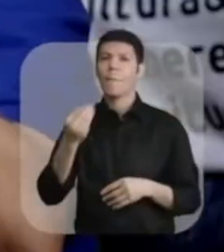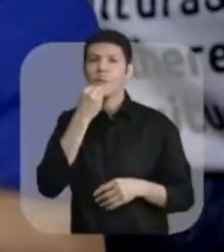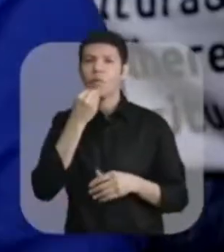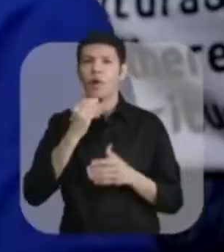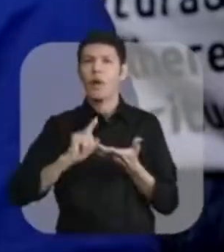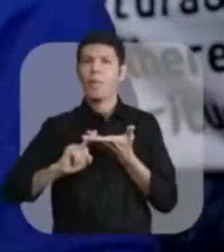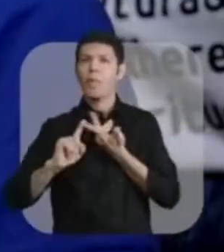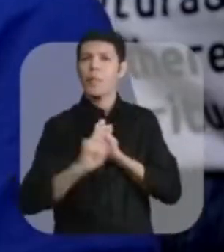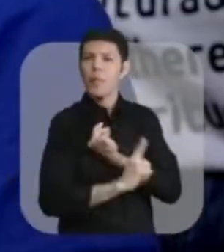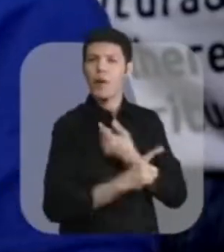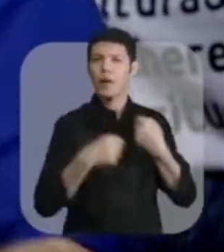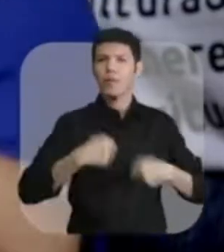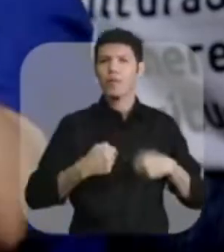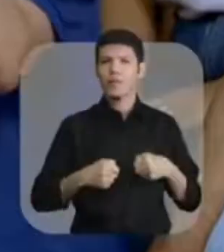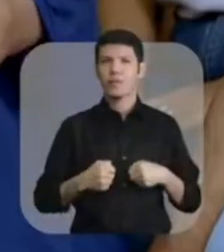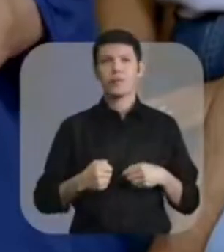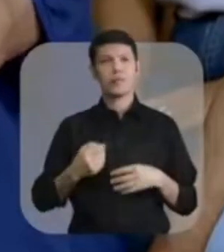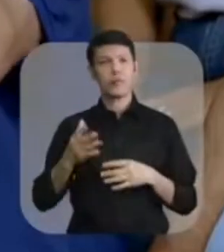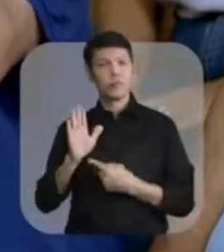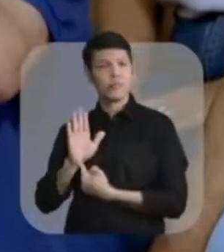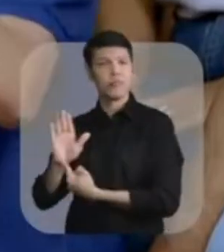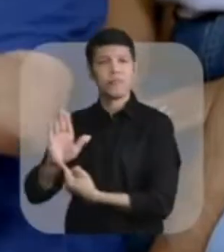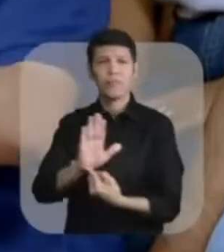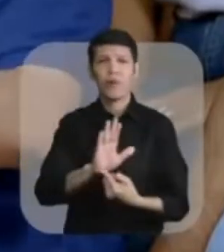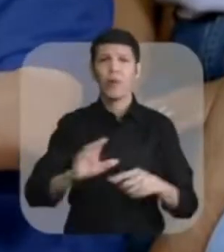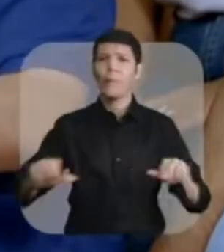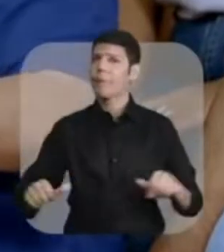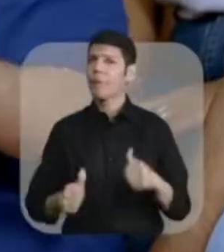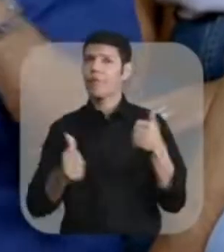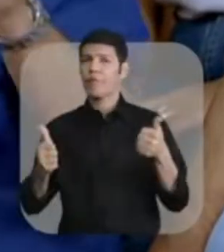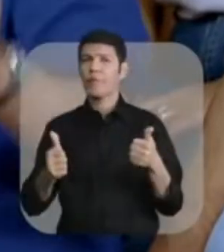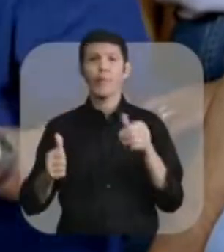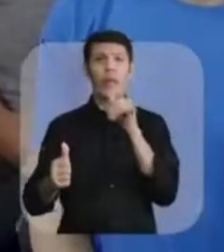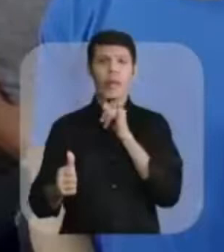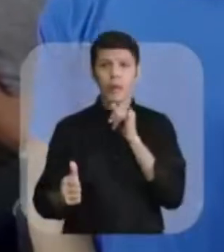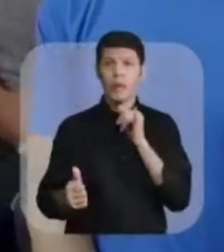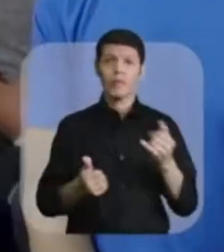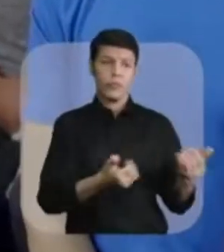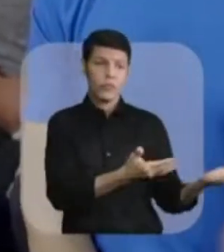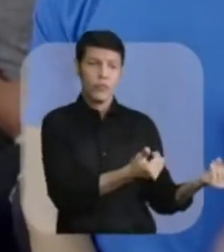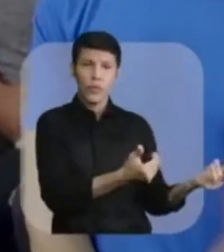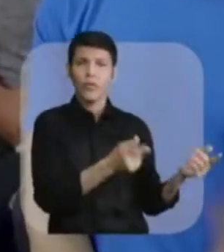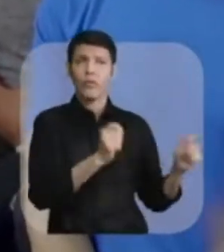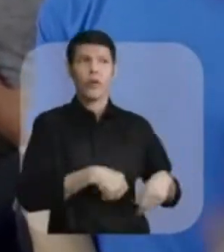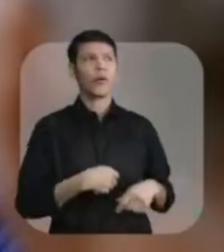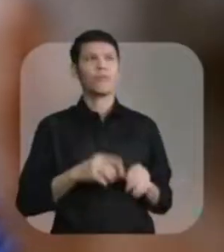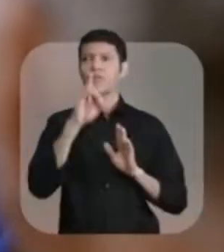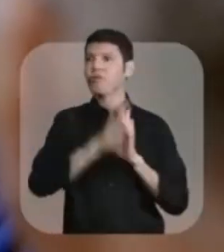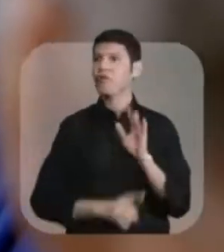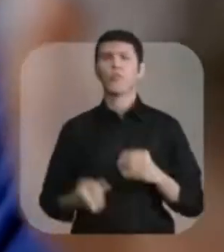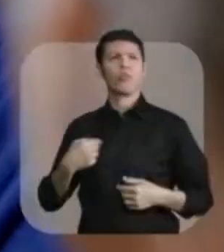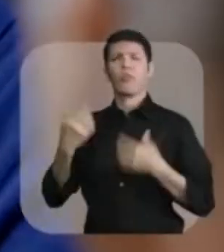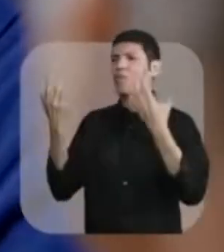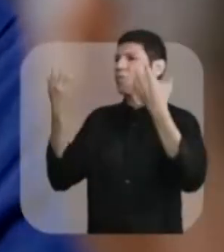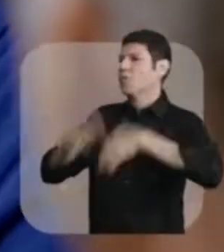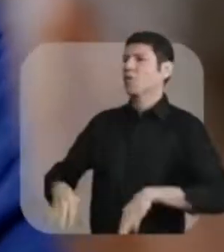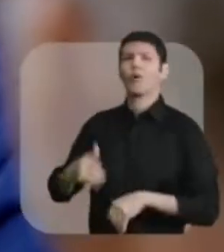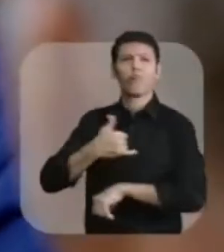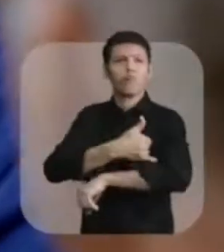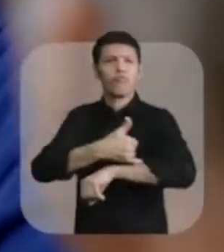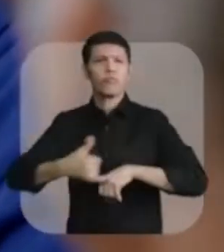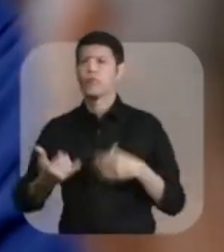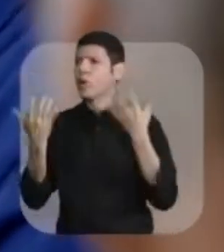socioeducativas e oportunidades. E aí vai ser a grande diferença. Sabe por quê? Porque o jovem vai ter o direito de dizer